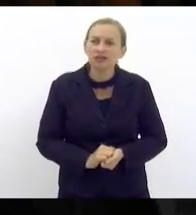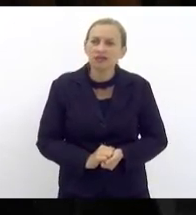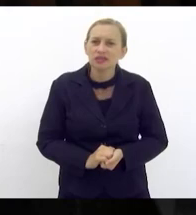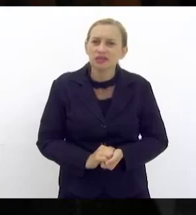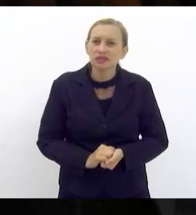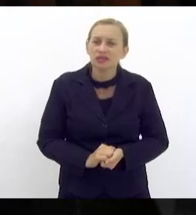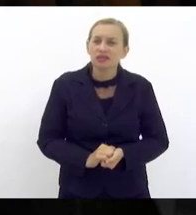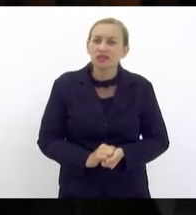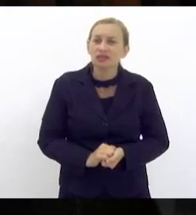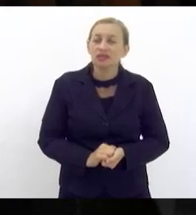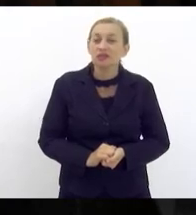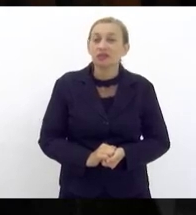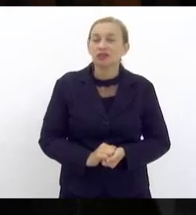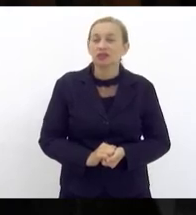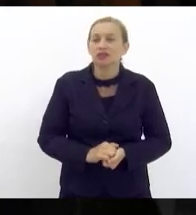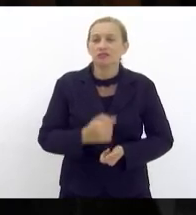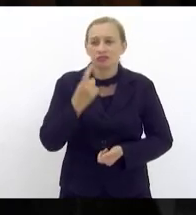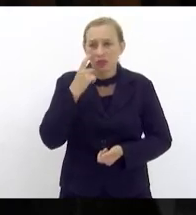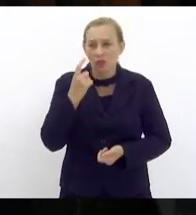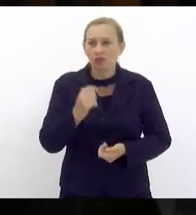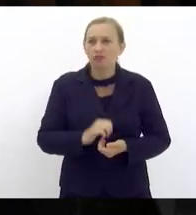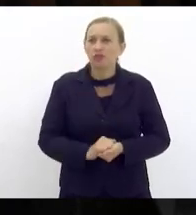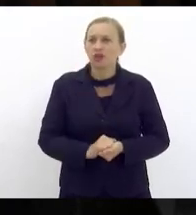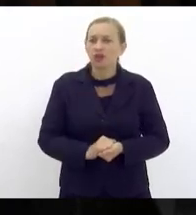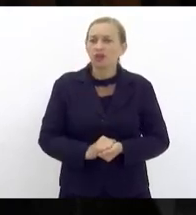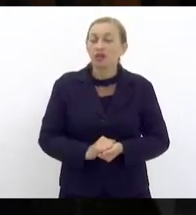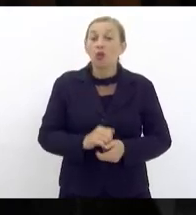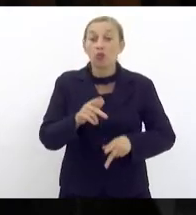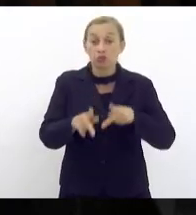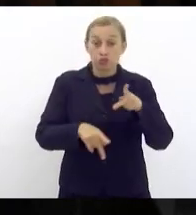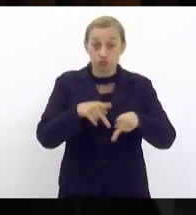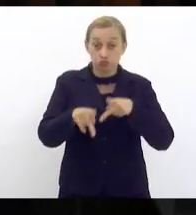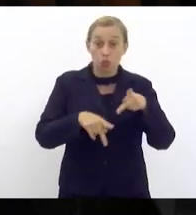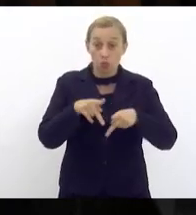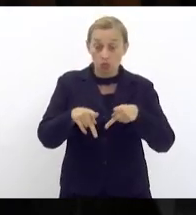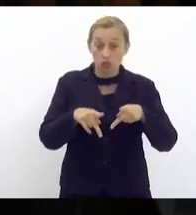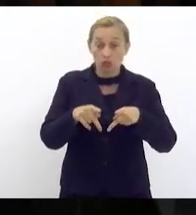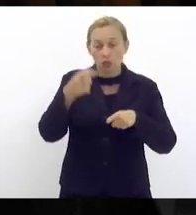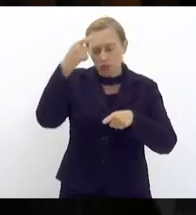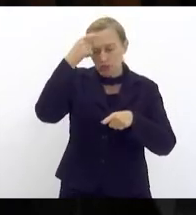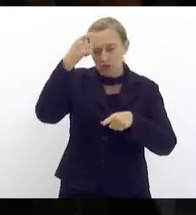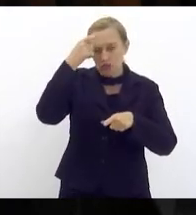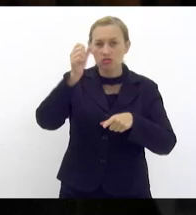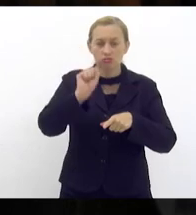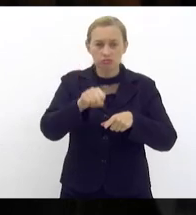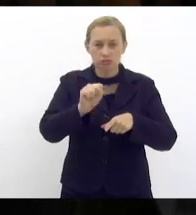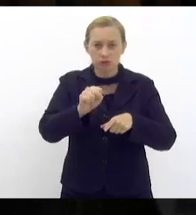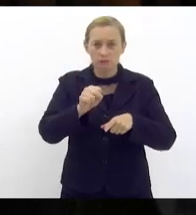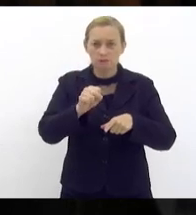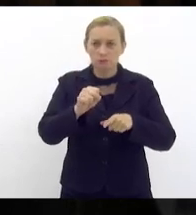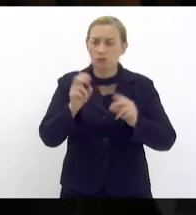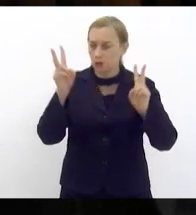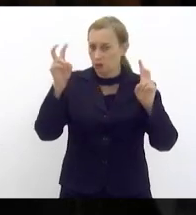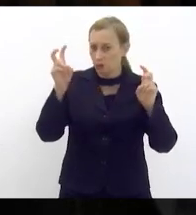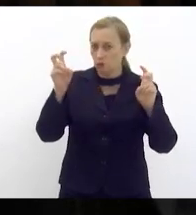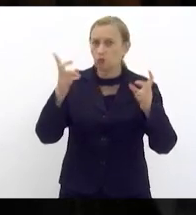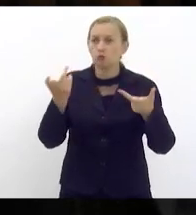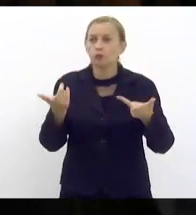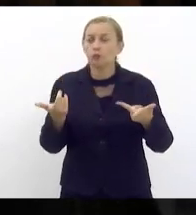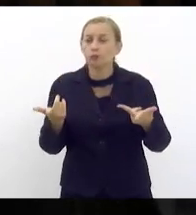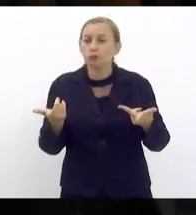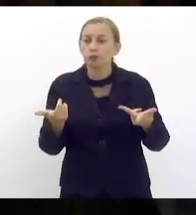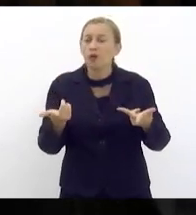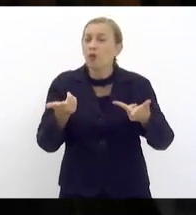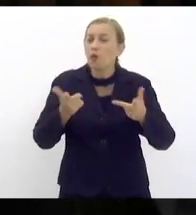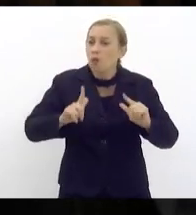que a gente conscientize a população sobre isso e ter